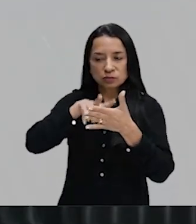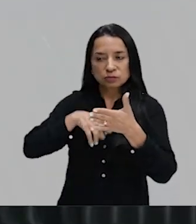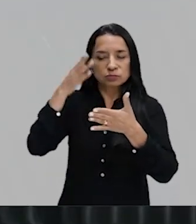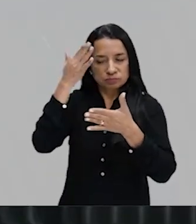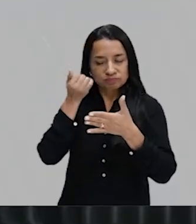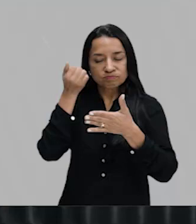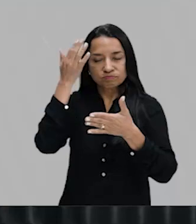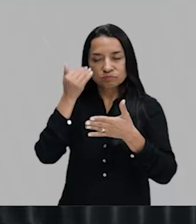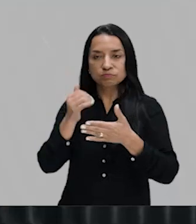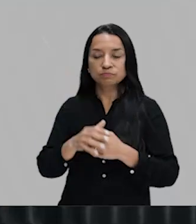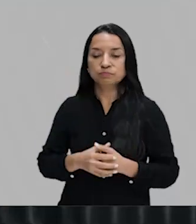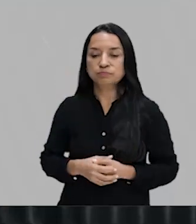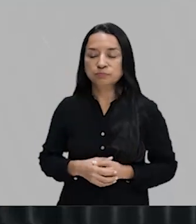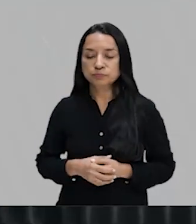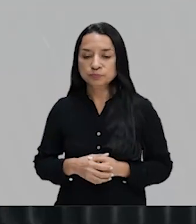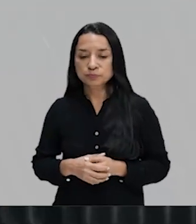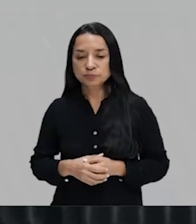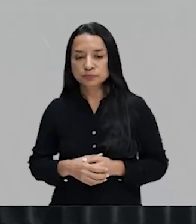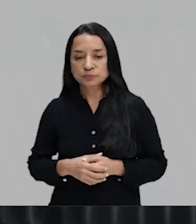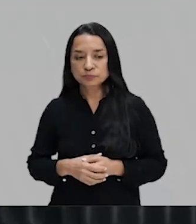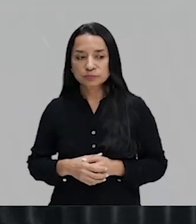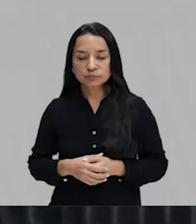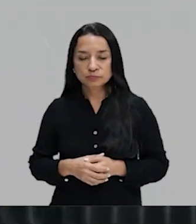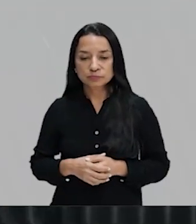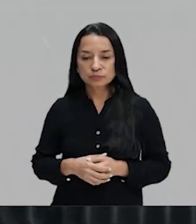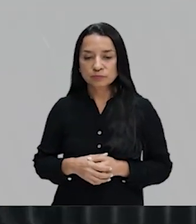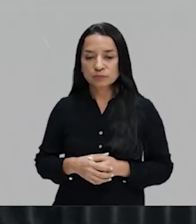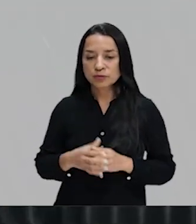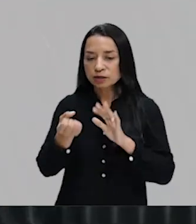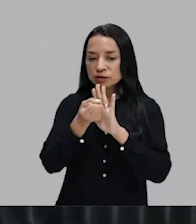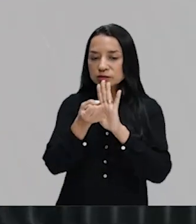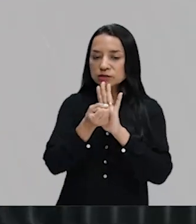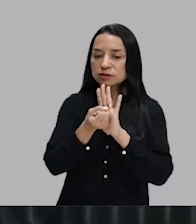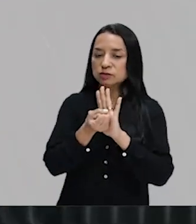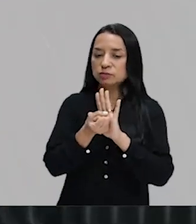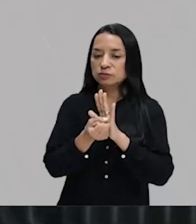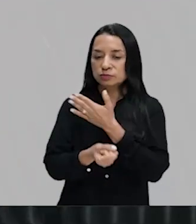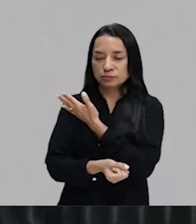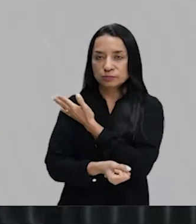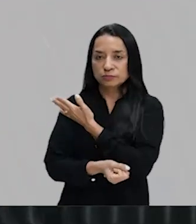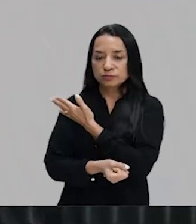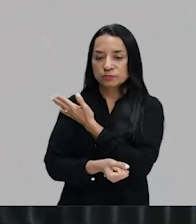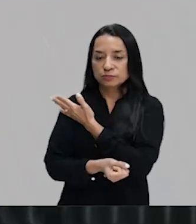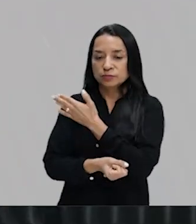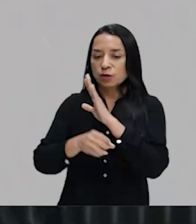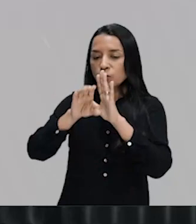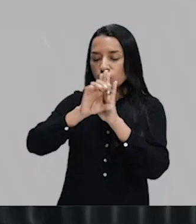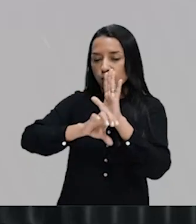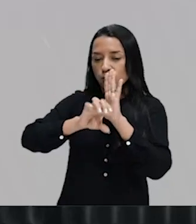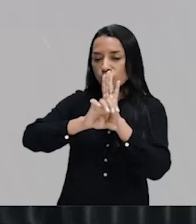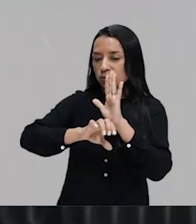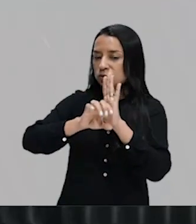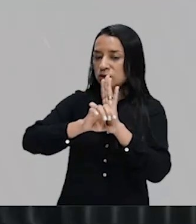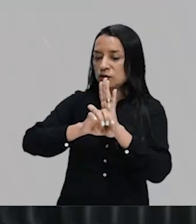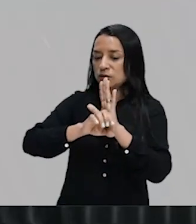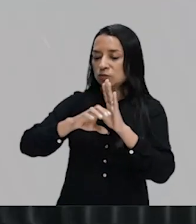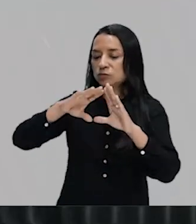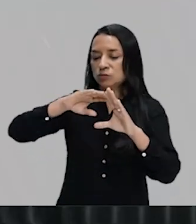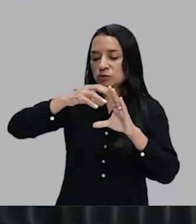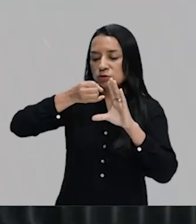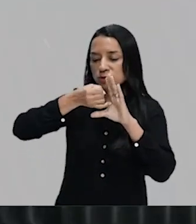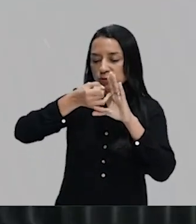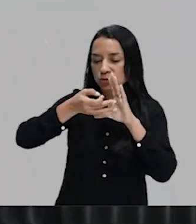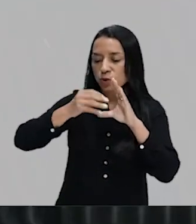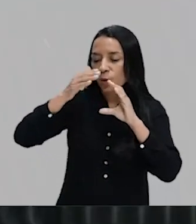está compreendendo, tá? Então, em símbolos, essa definição de subconjunto, como é que eu